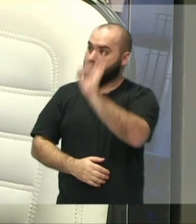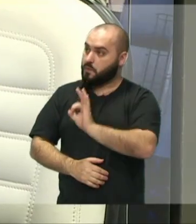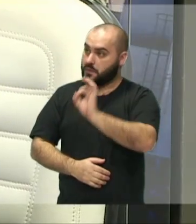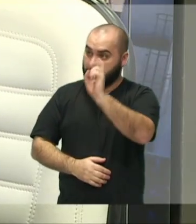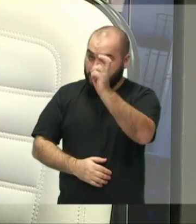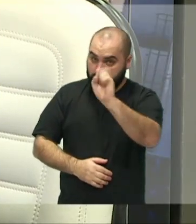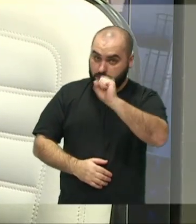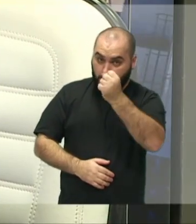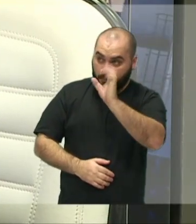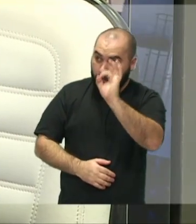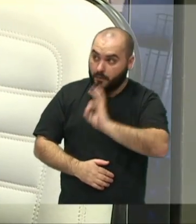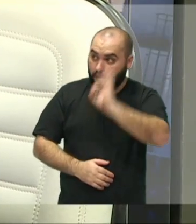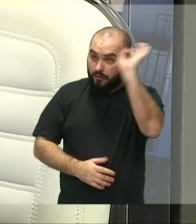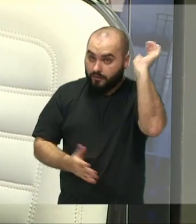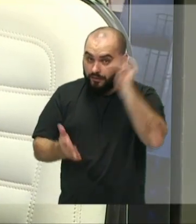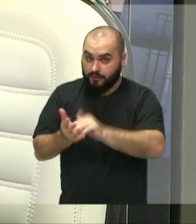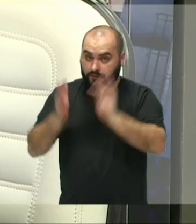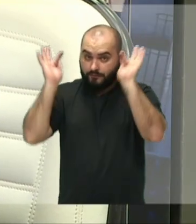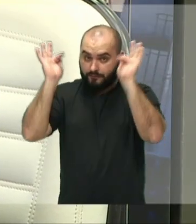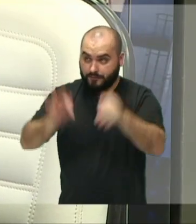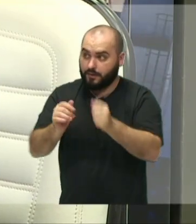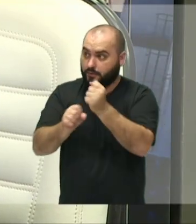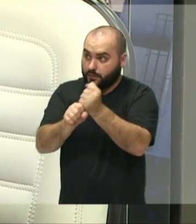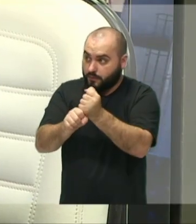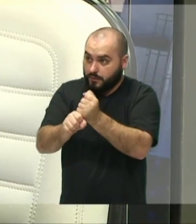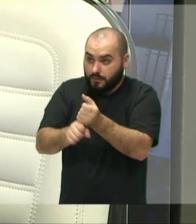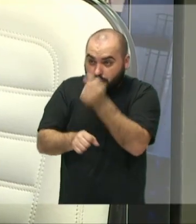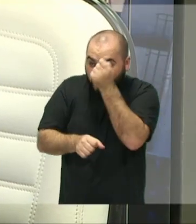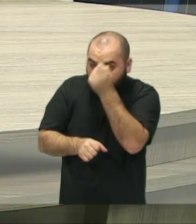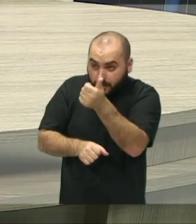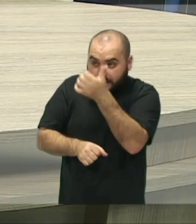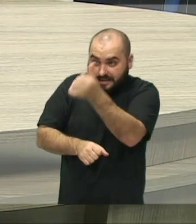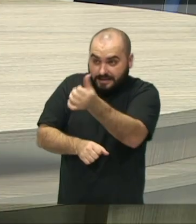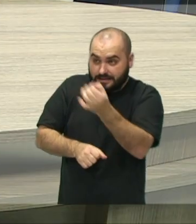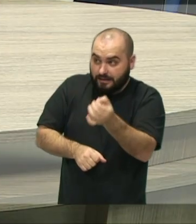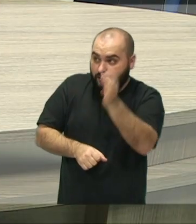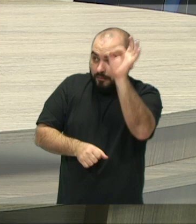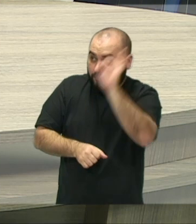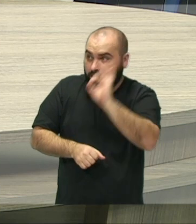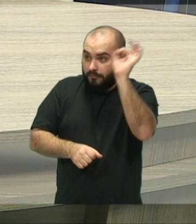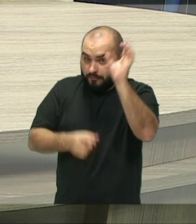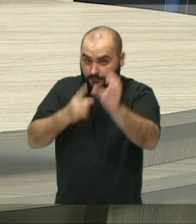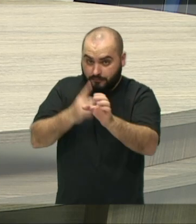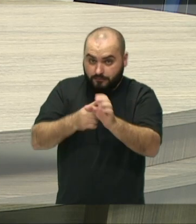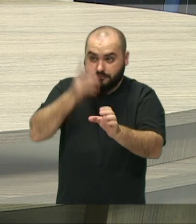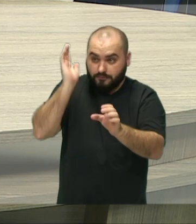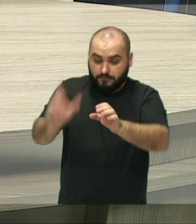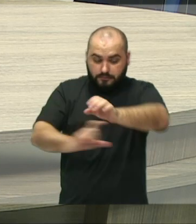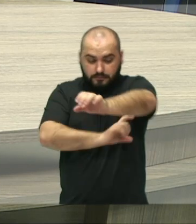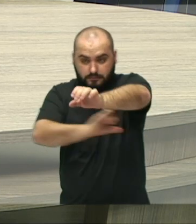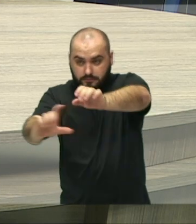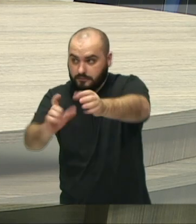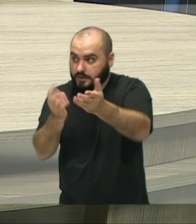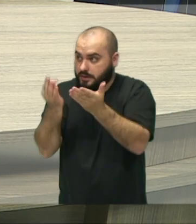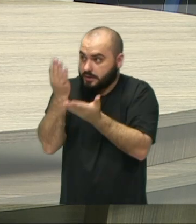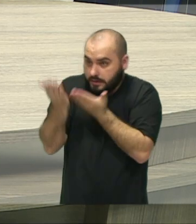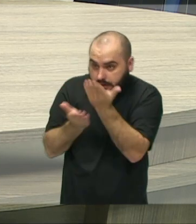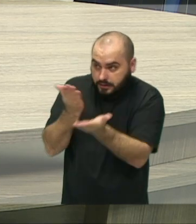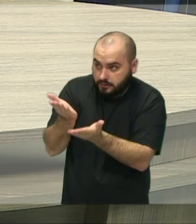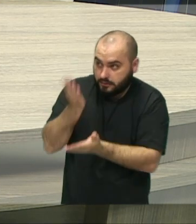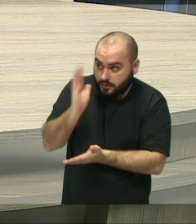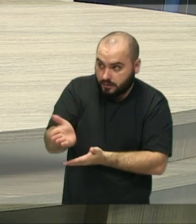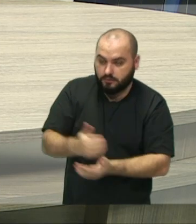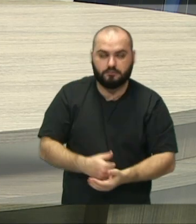o final deste ano, então, quase 60% da cidade já esteja com esgoto tratado, com a rede coletora